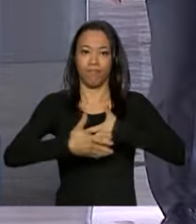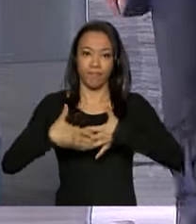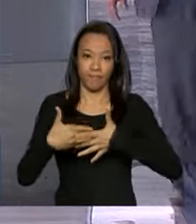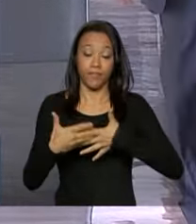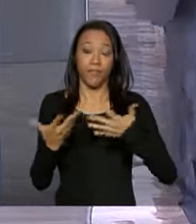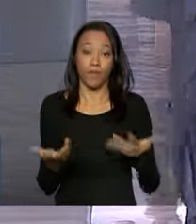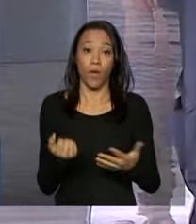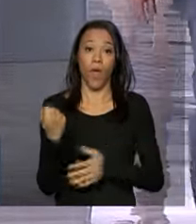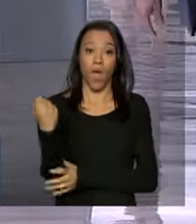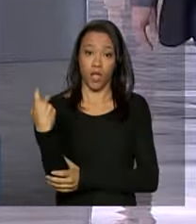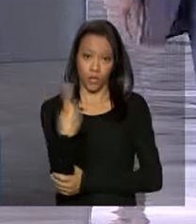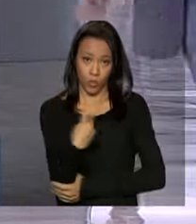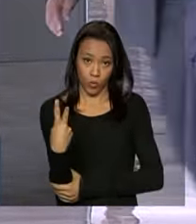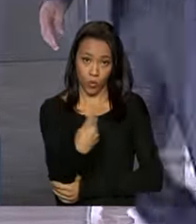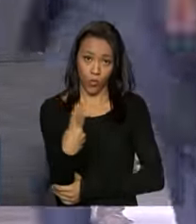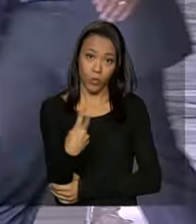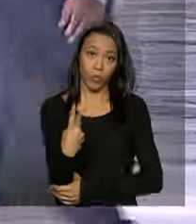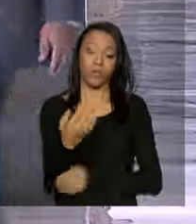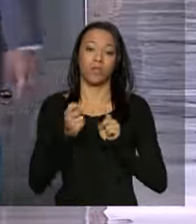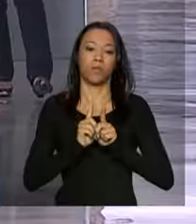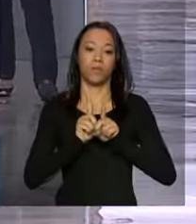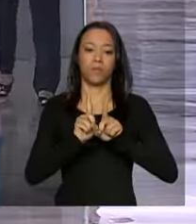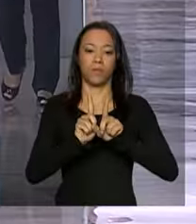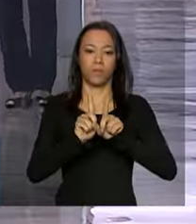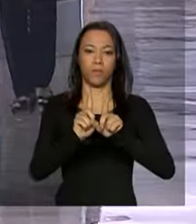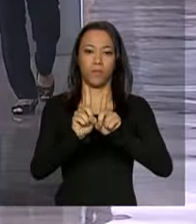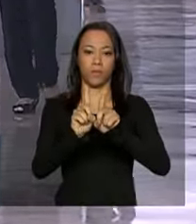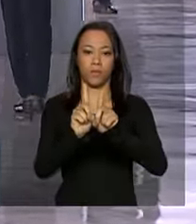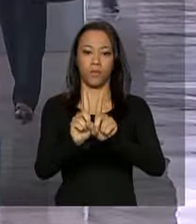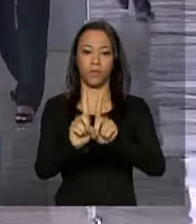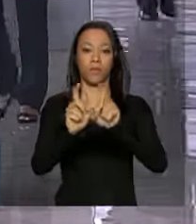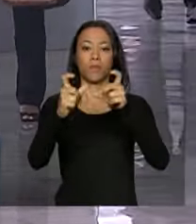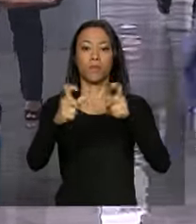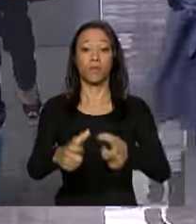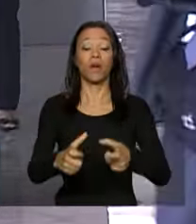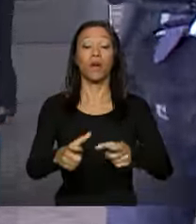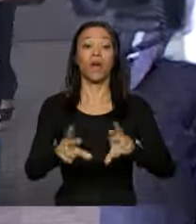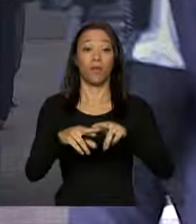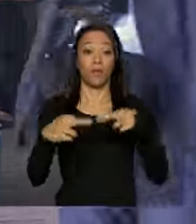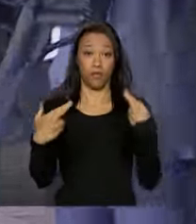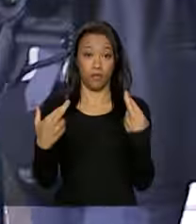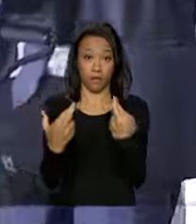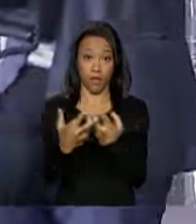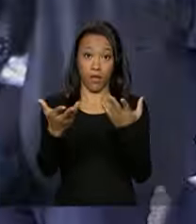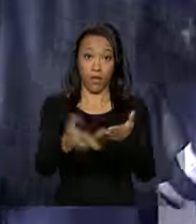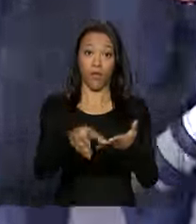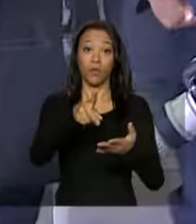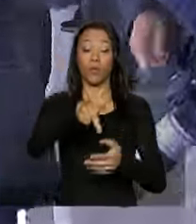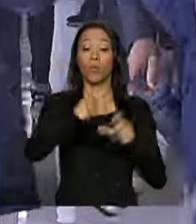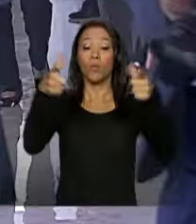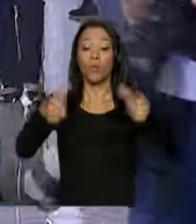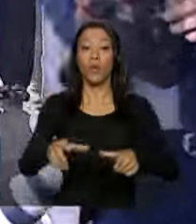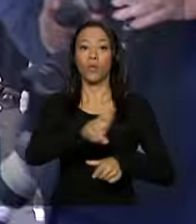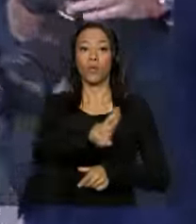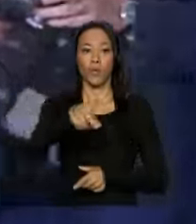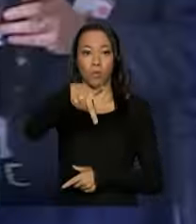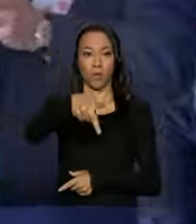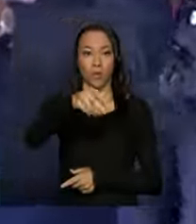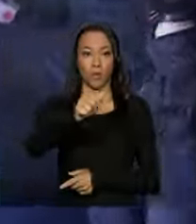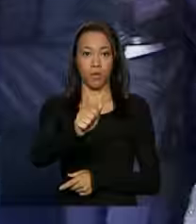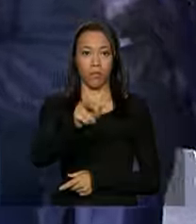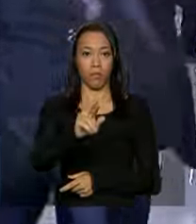Agora as duas presidentas seguem para o parlatório no Palácio do Planalto.